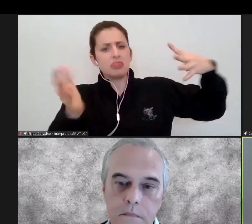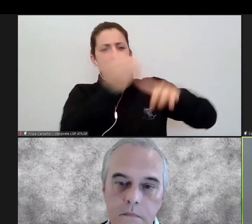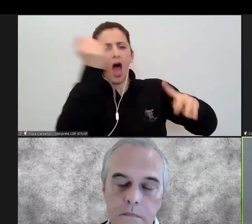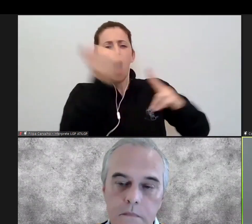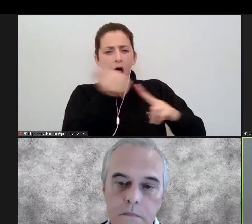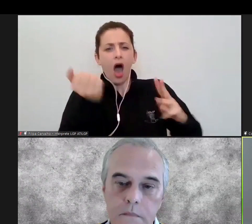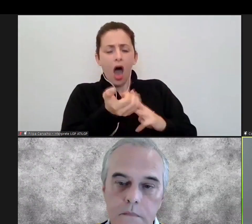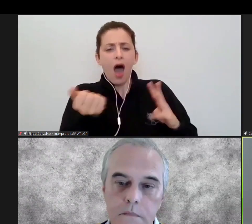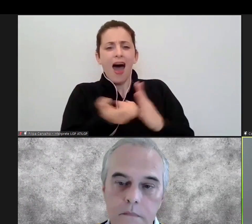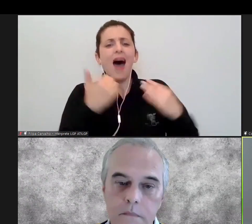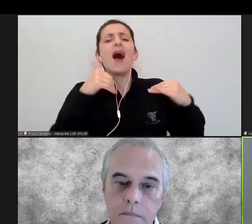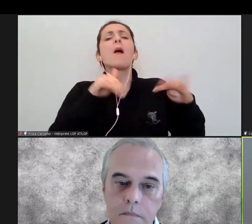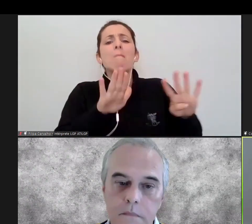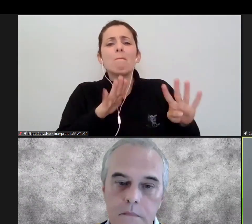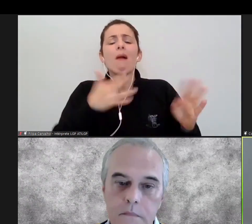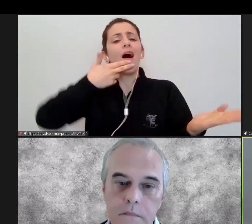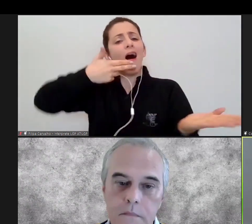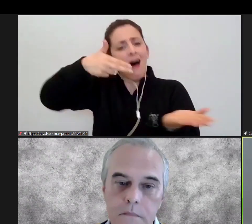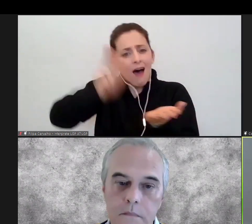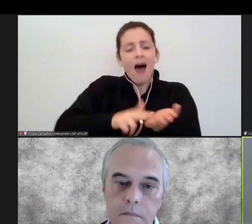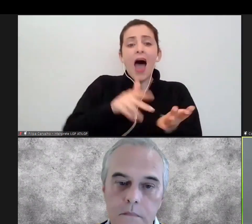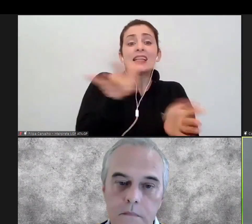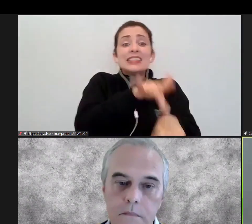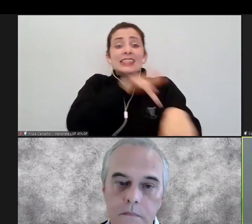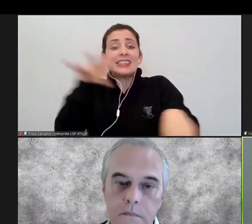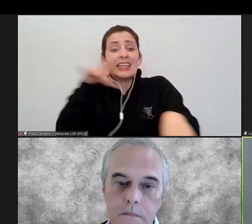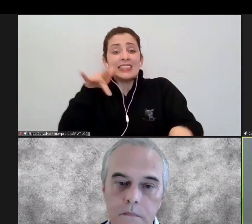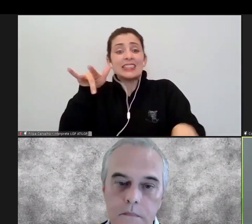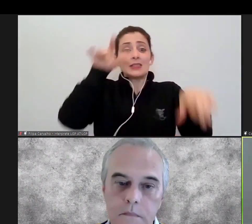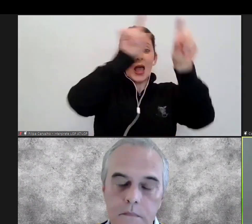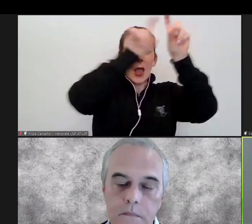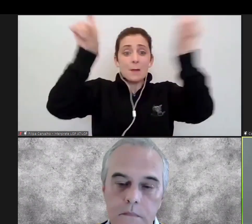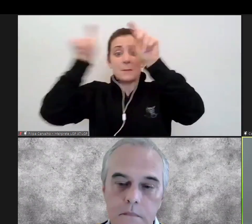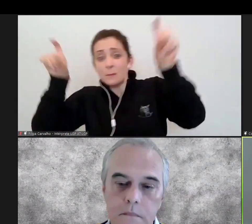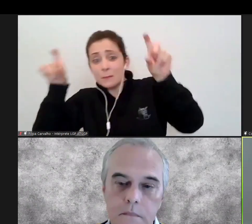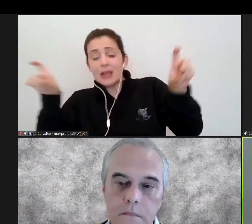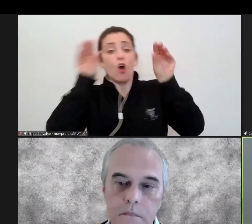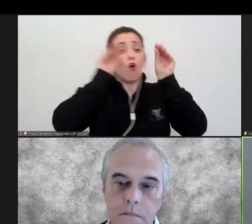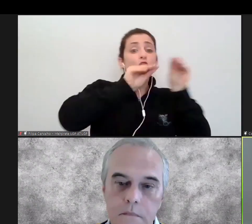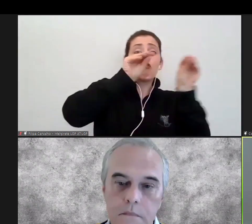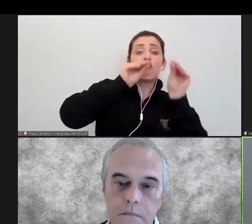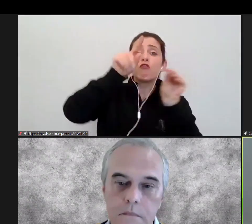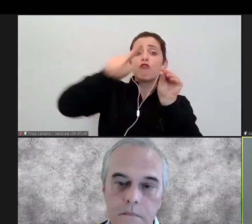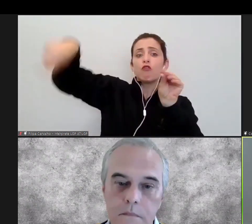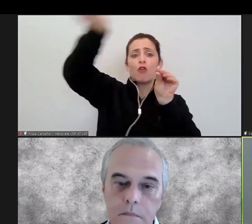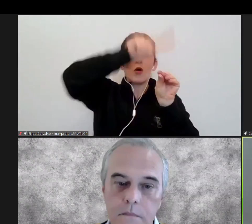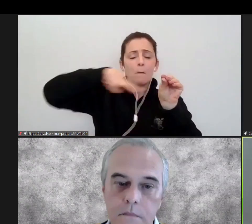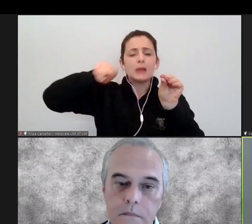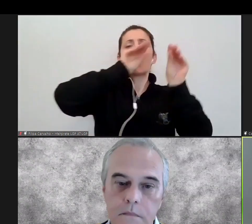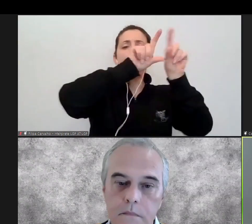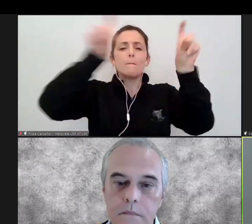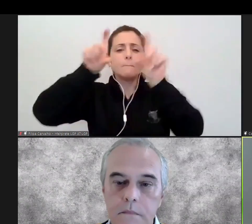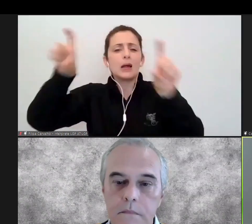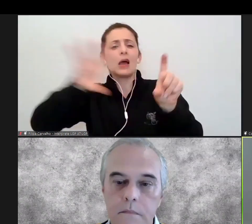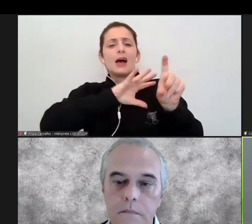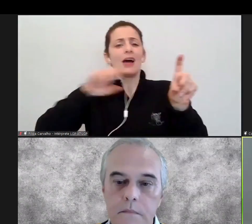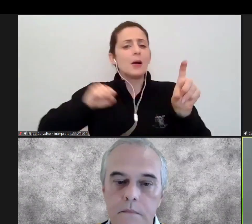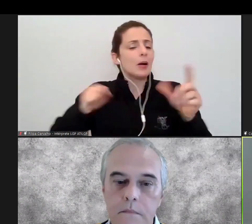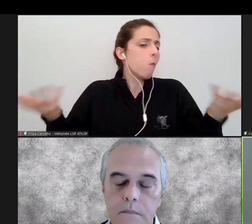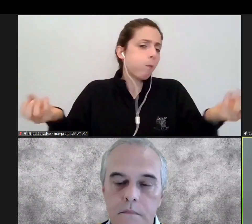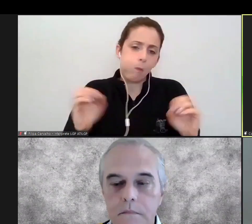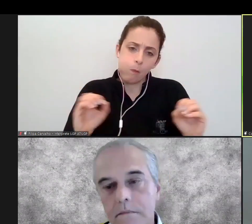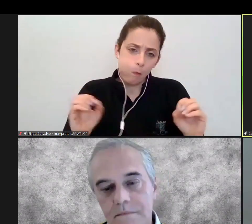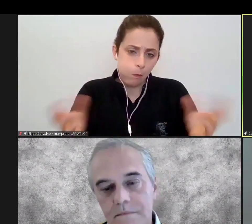na realidade não há nem a sensibilização nem a formação das entidades empregadoras suficiente para dar resposta a estas